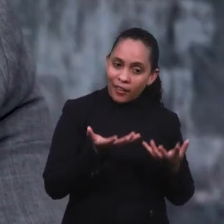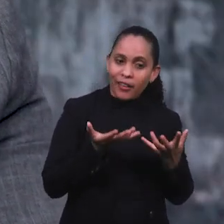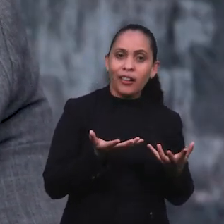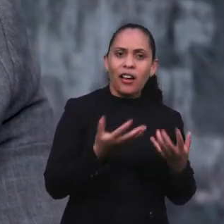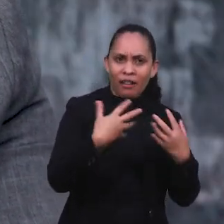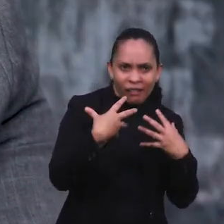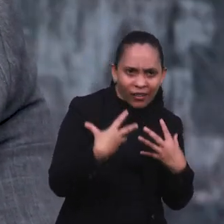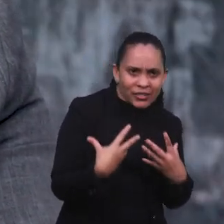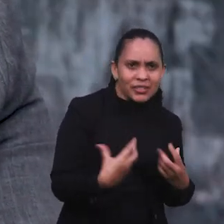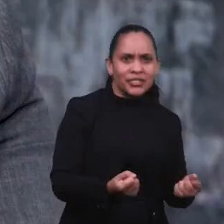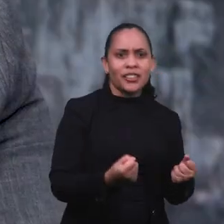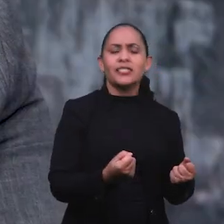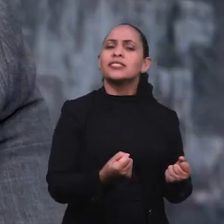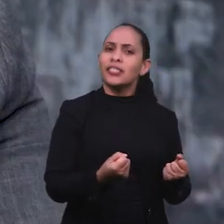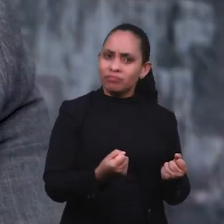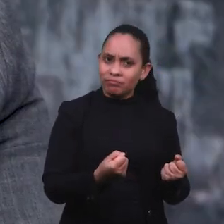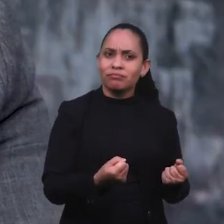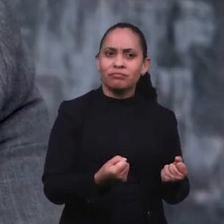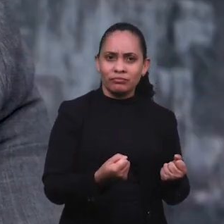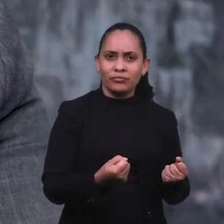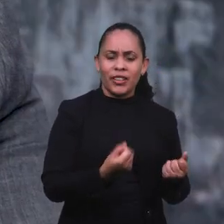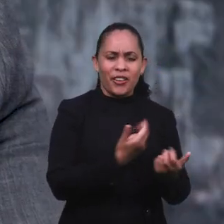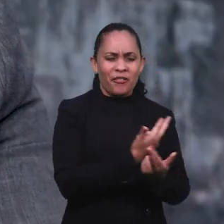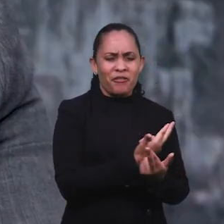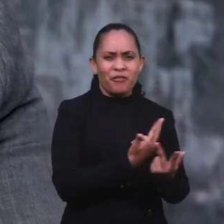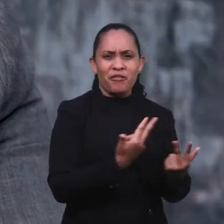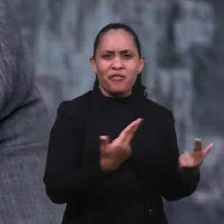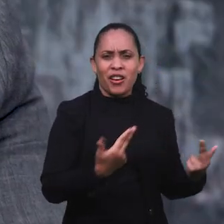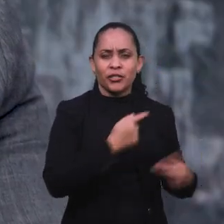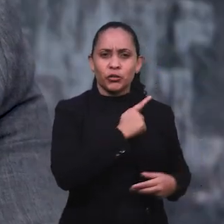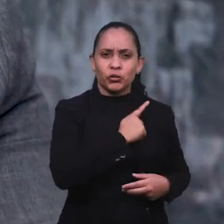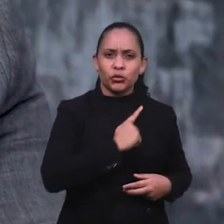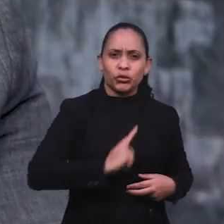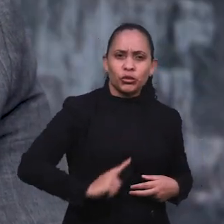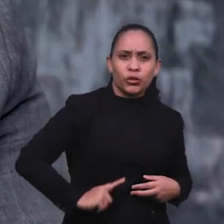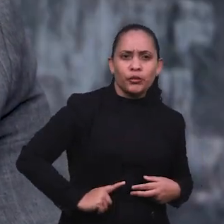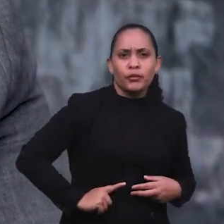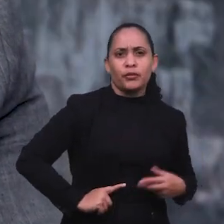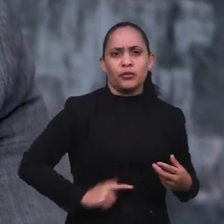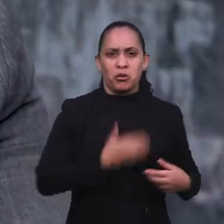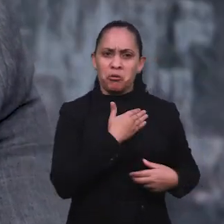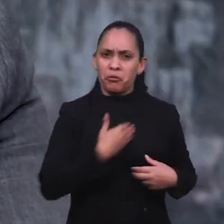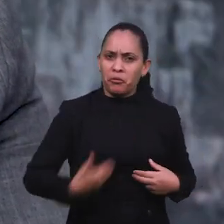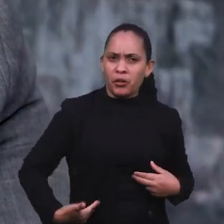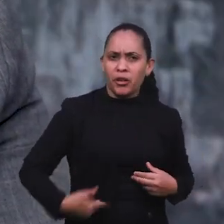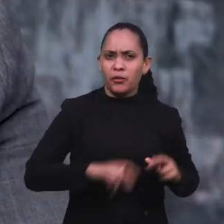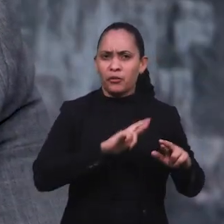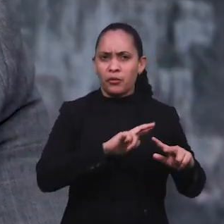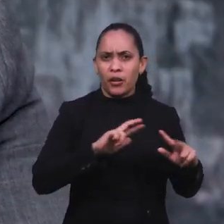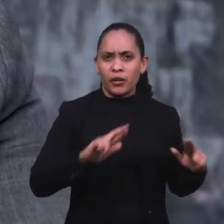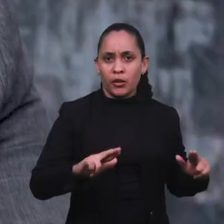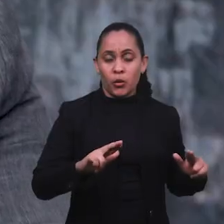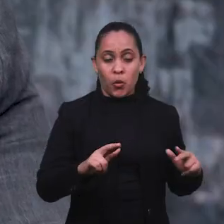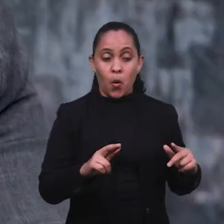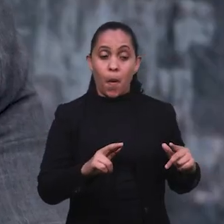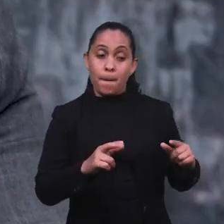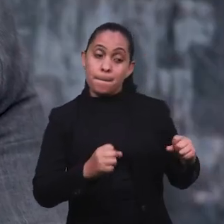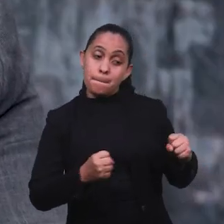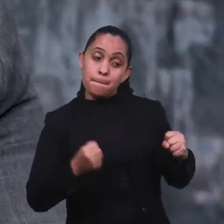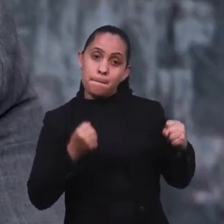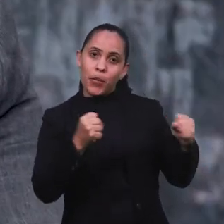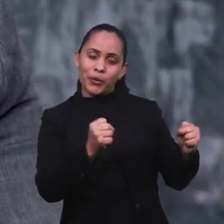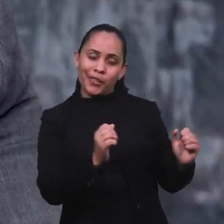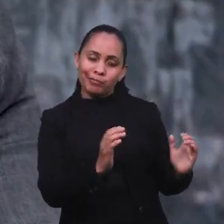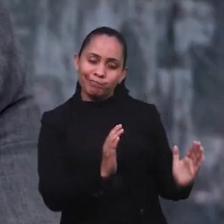Isso, inclusive, vai gerar, como nós veremos no próximo programa, embates com o chamado poder temporal. Quando nós falamos do